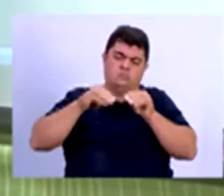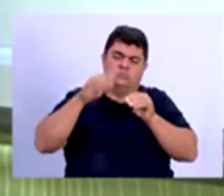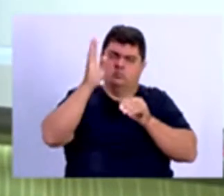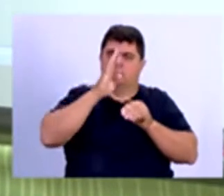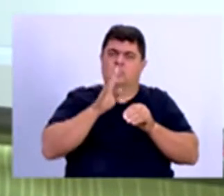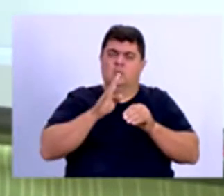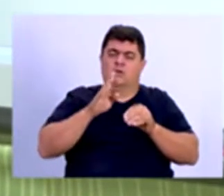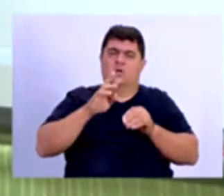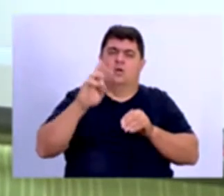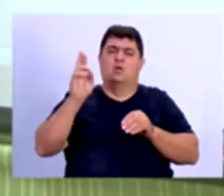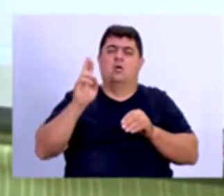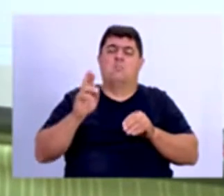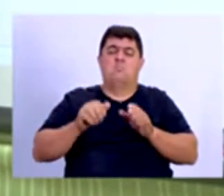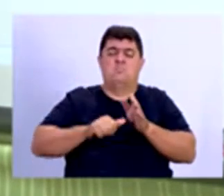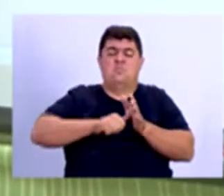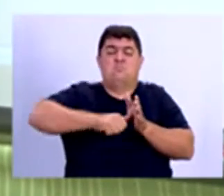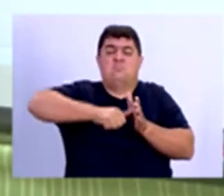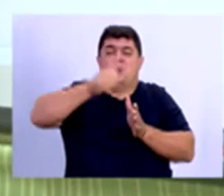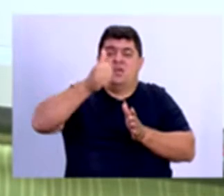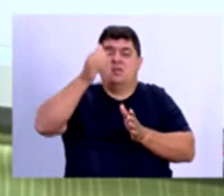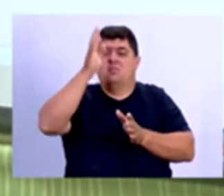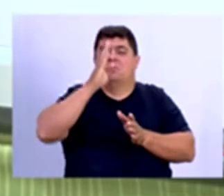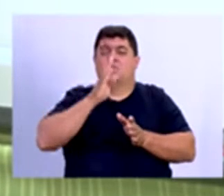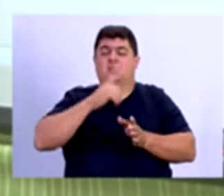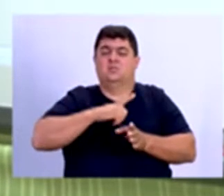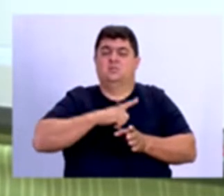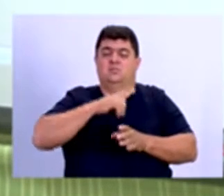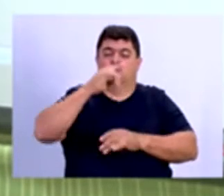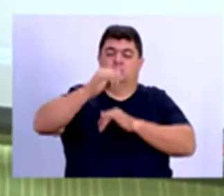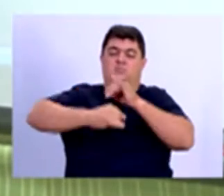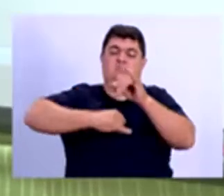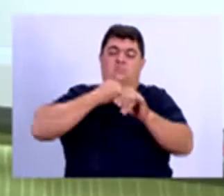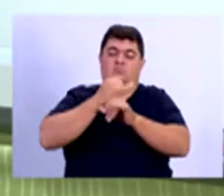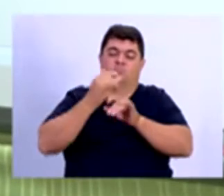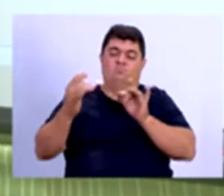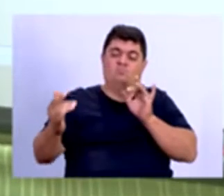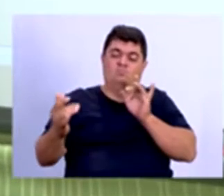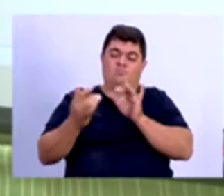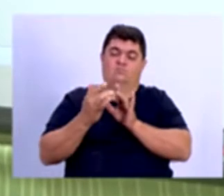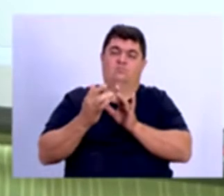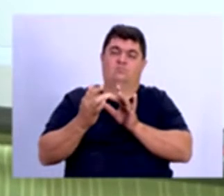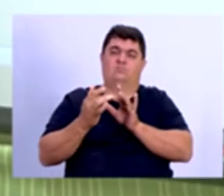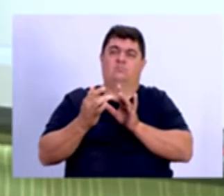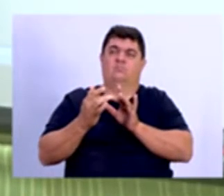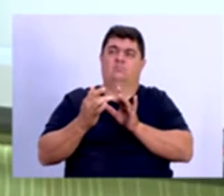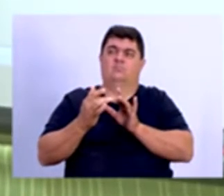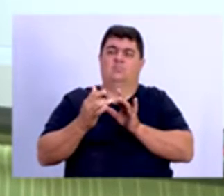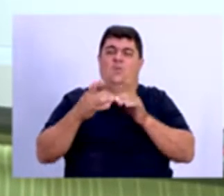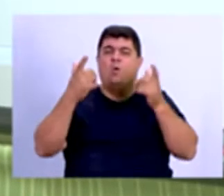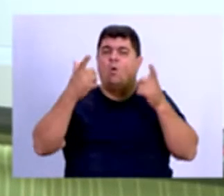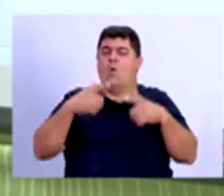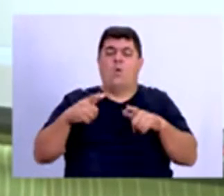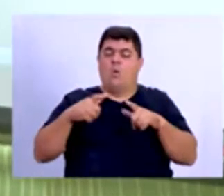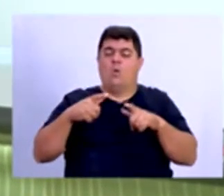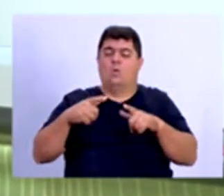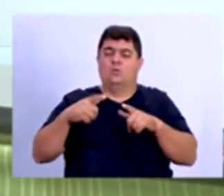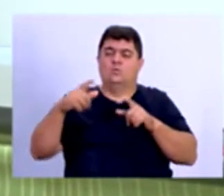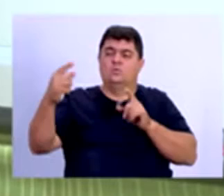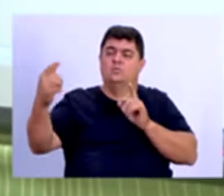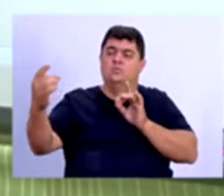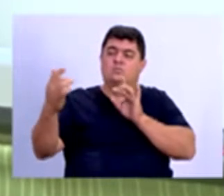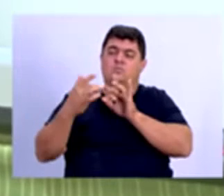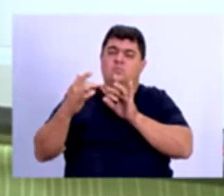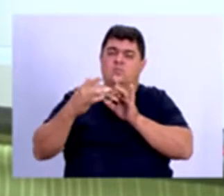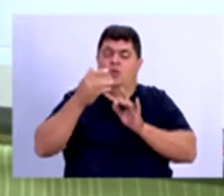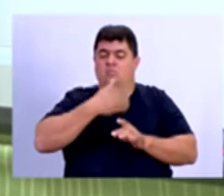instituição no brasil que recebeu uma conexão com a internet e vindo da onde foi uma sessão